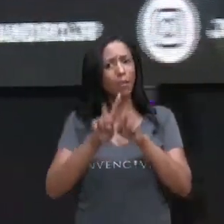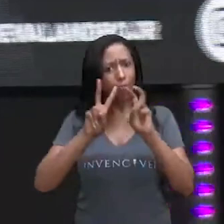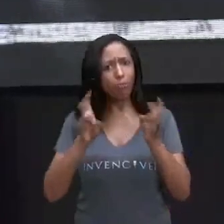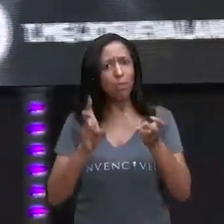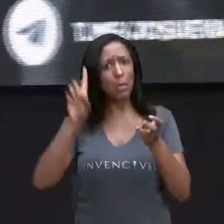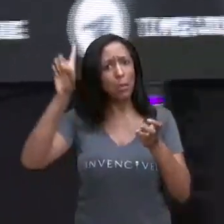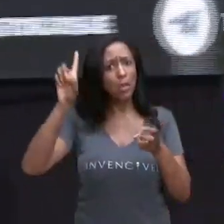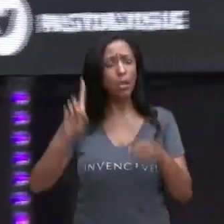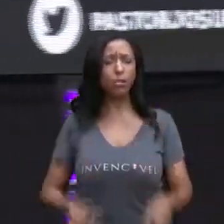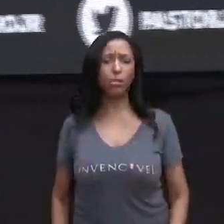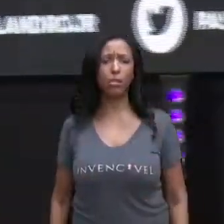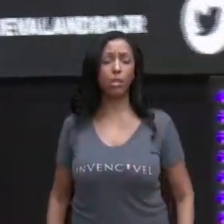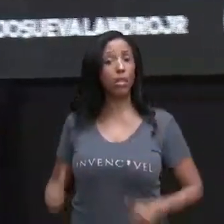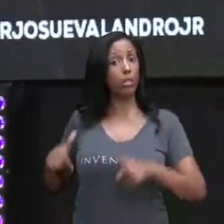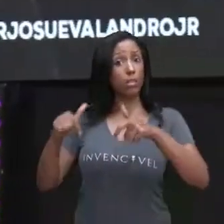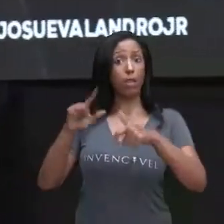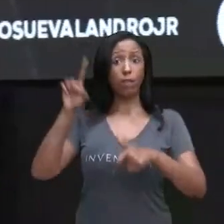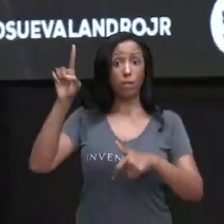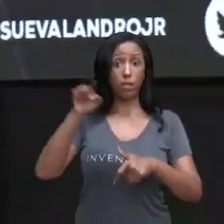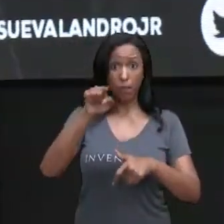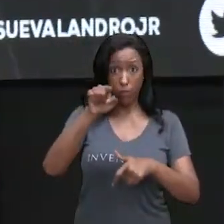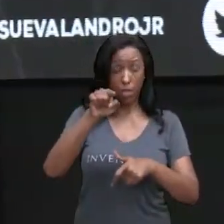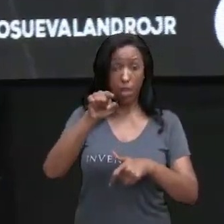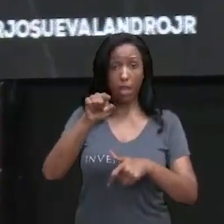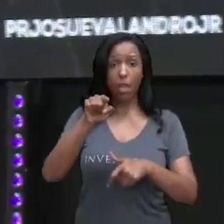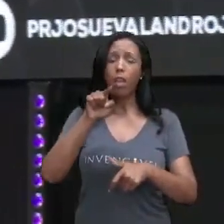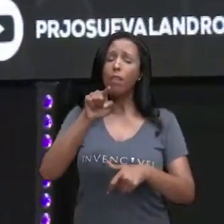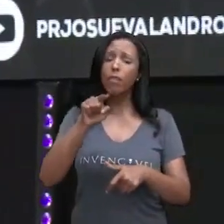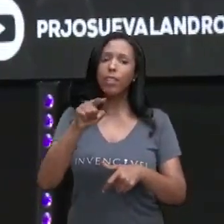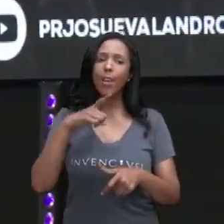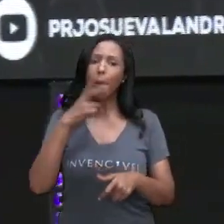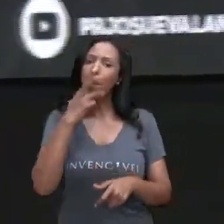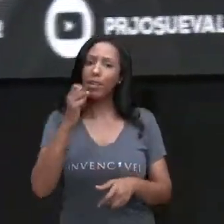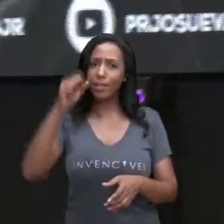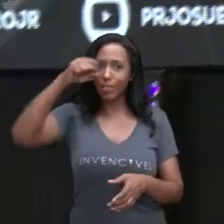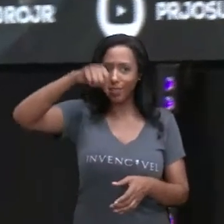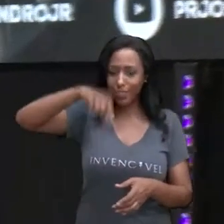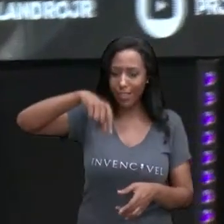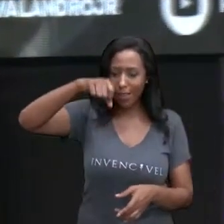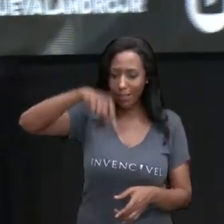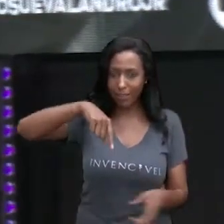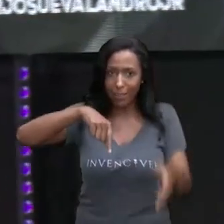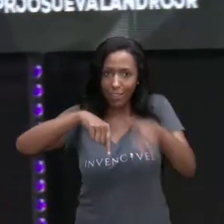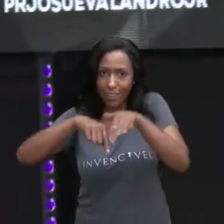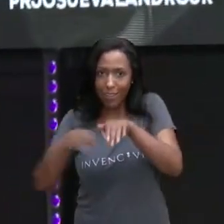Eu queria desafiar você a deixar uma semente de fé na vida de todo mundo que convive com você.